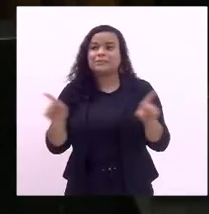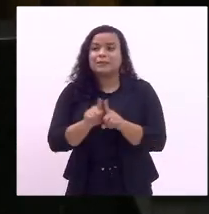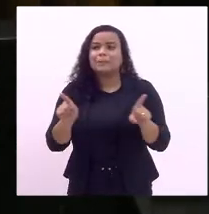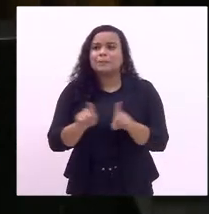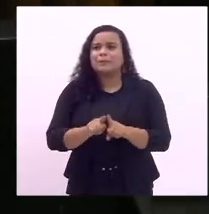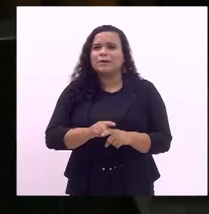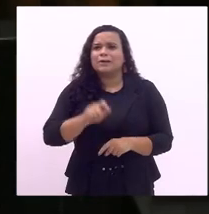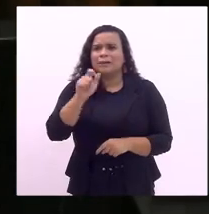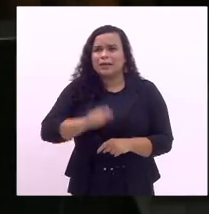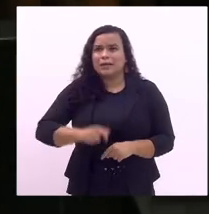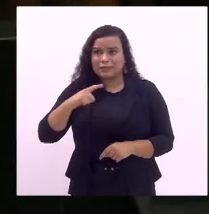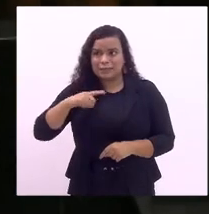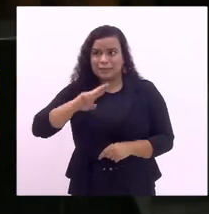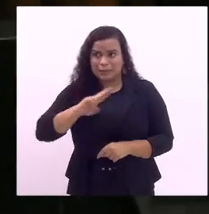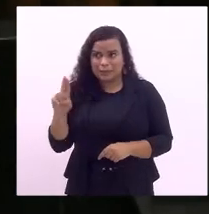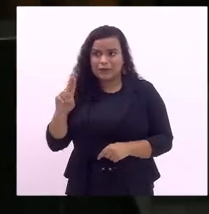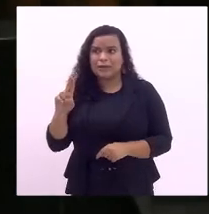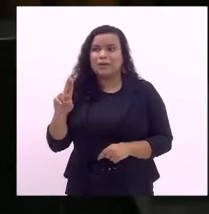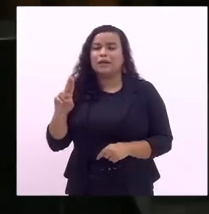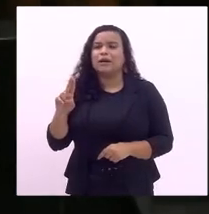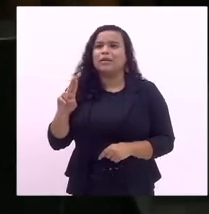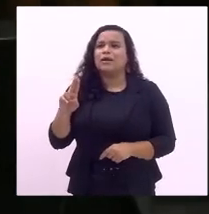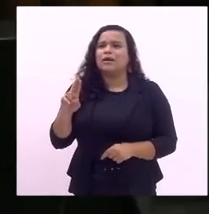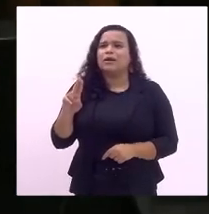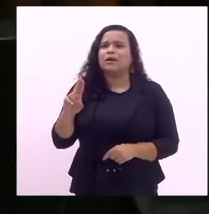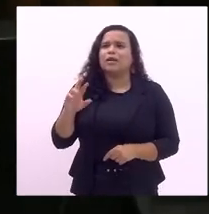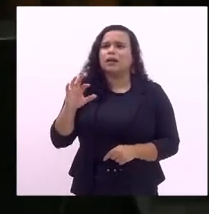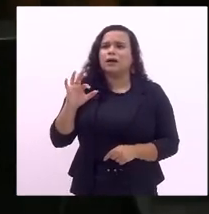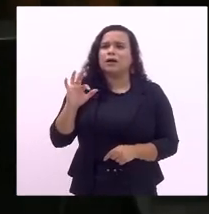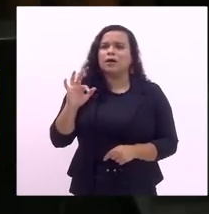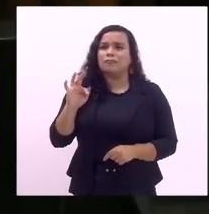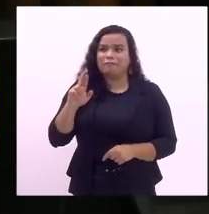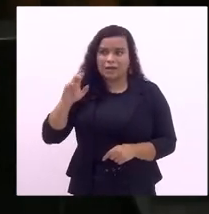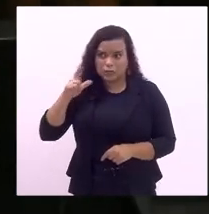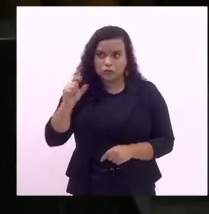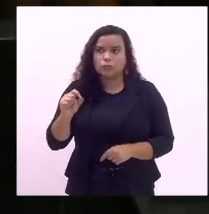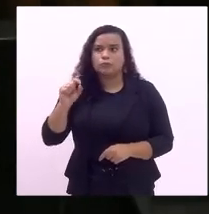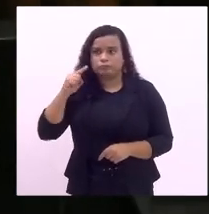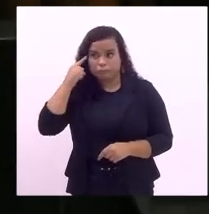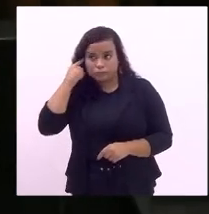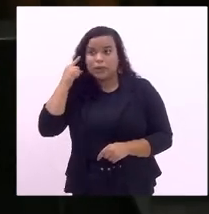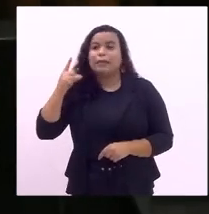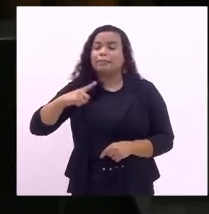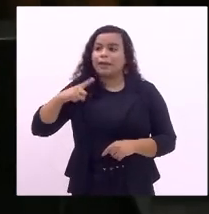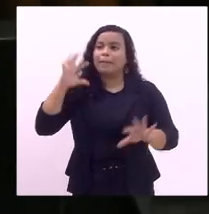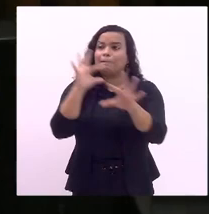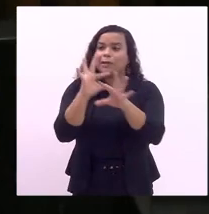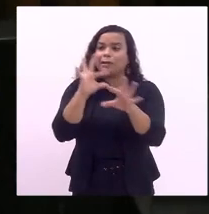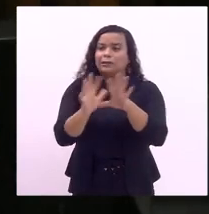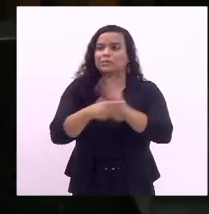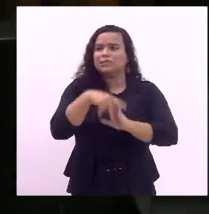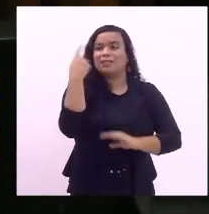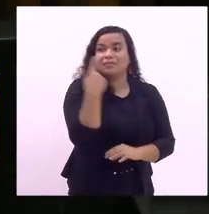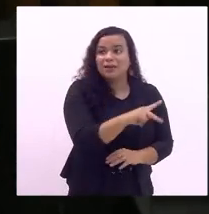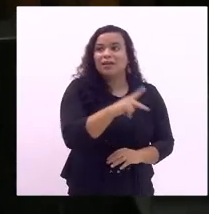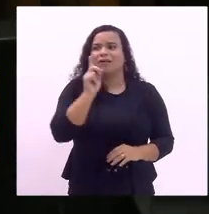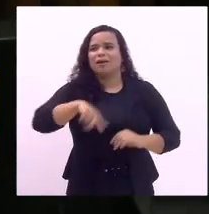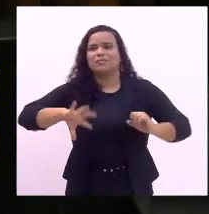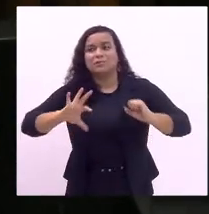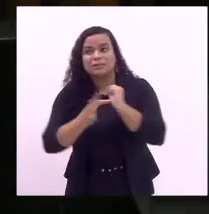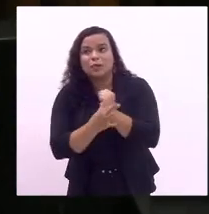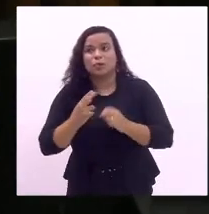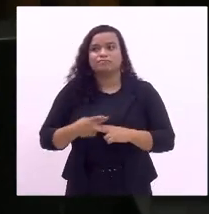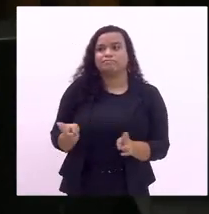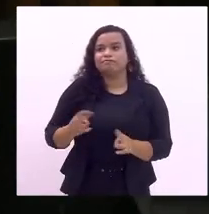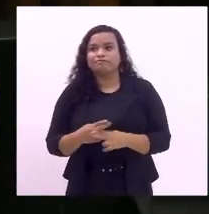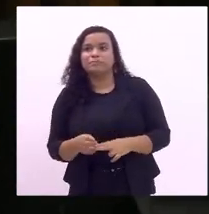no caso daquele que tem frouxo até no nome, do Zé do Caixão, ele ainda tem uma milícia própria, porque é uma segurança clandestina, objeto de uma